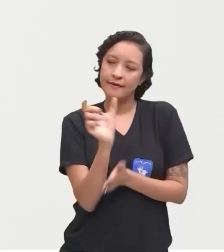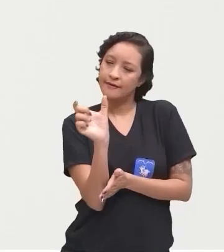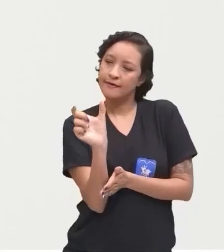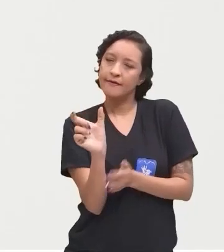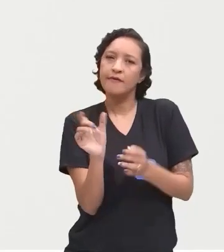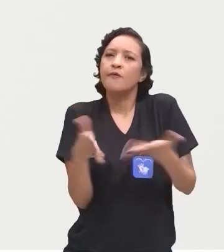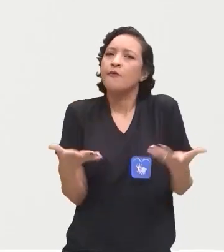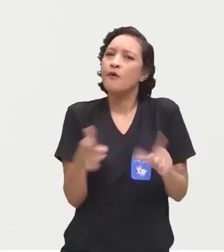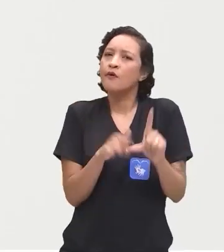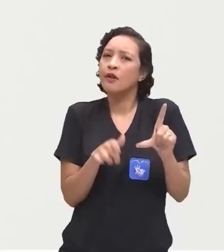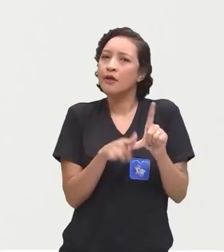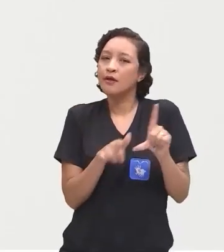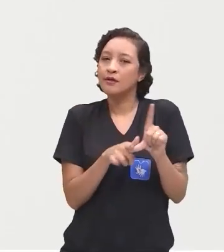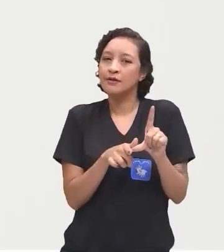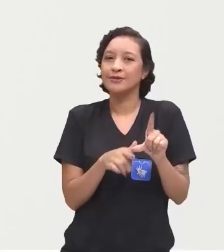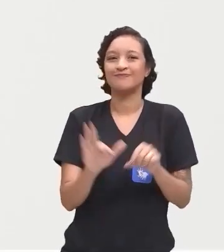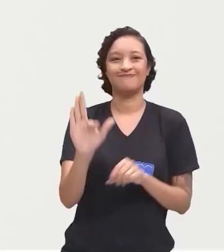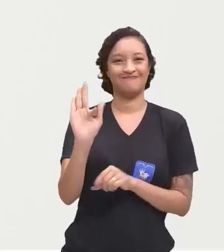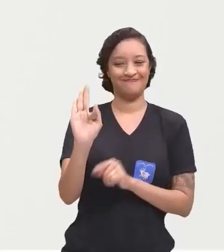Letra